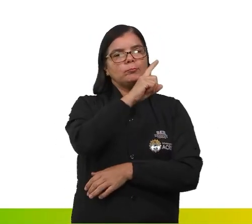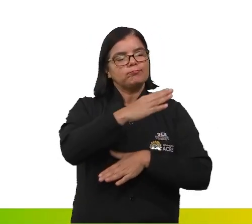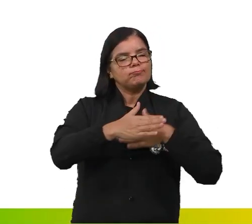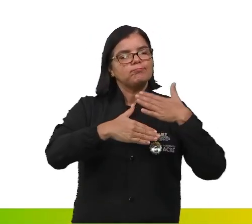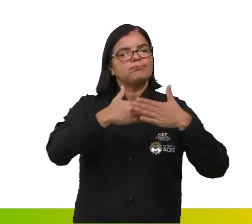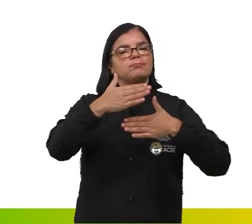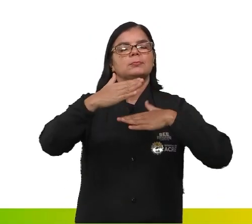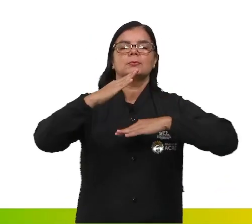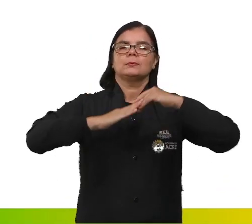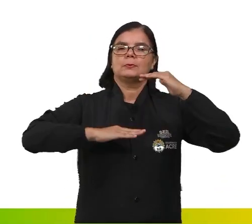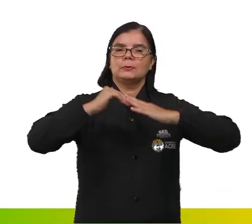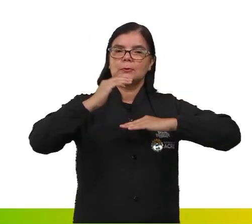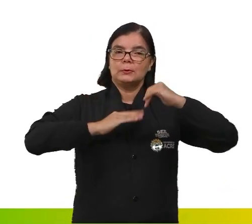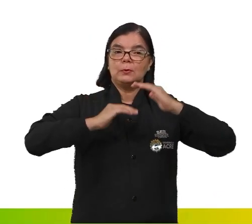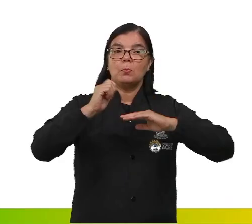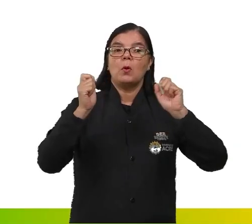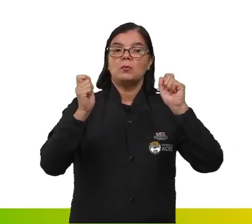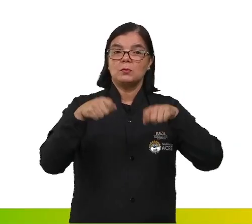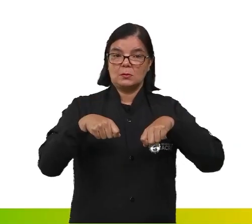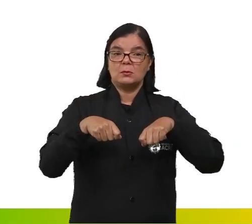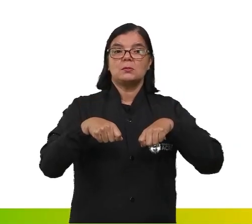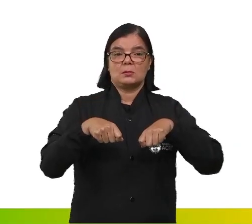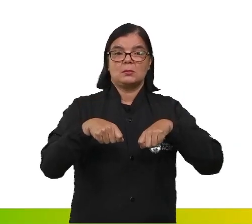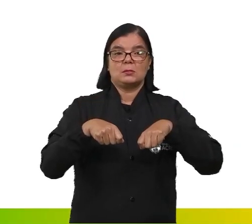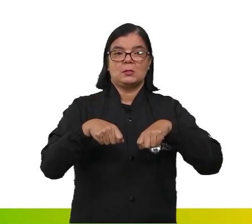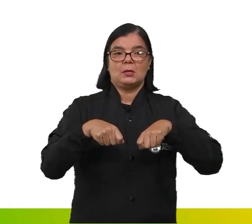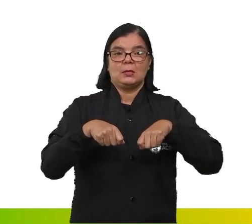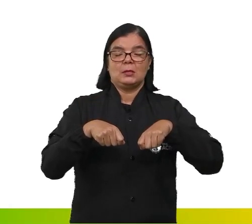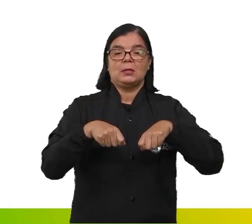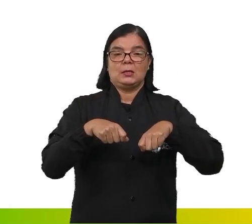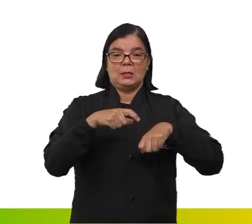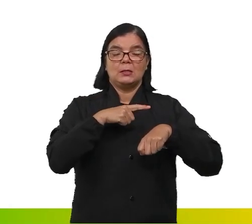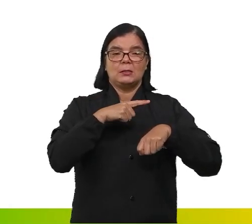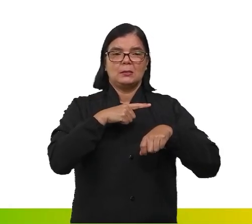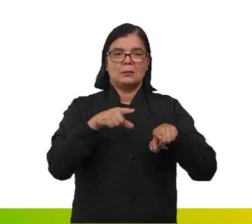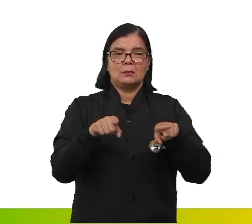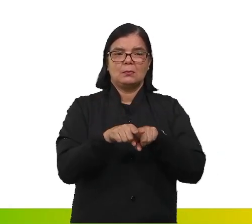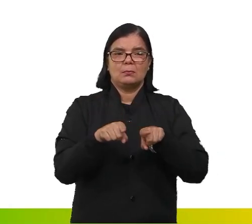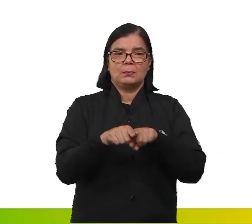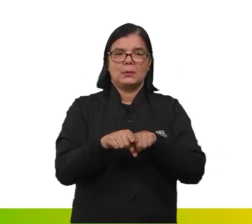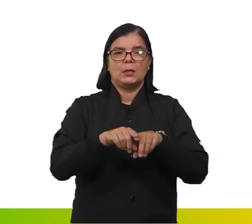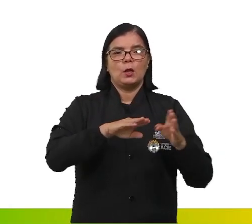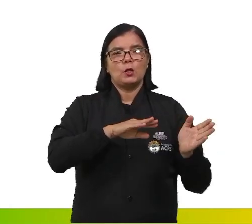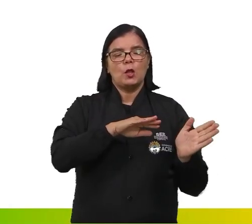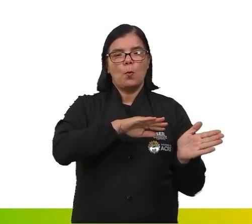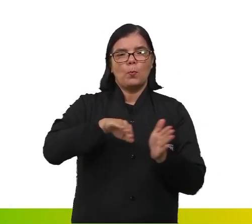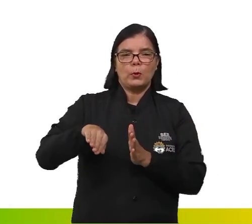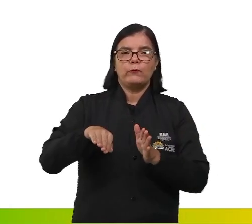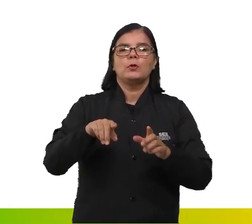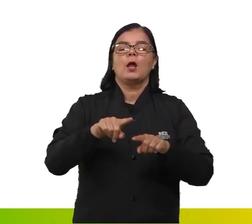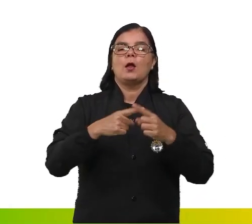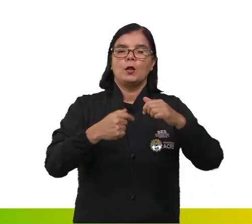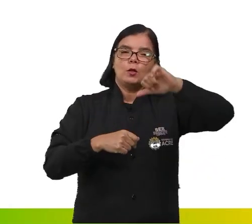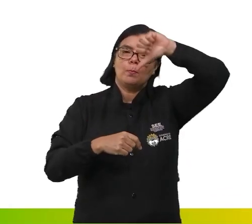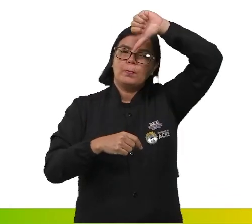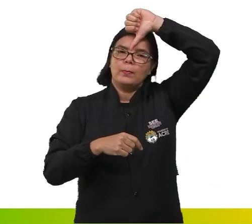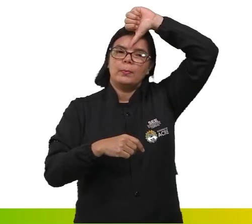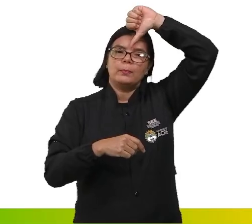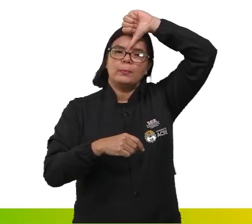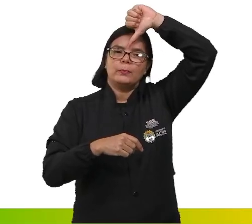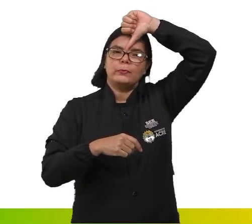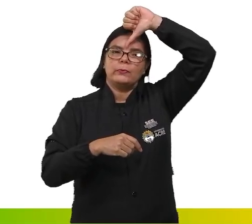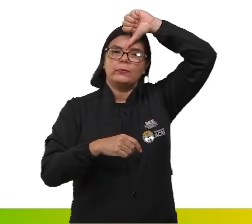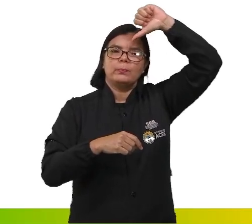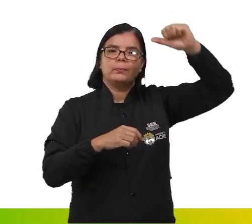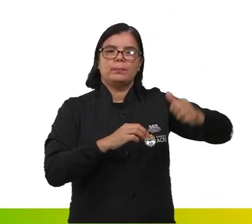para progredir na carreira e podem ser preteridas em promoções devido a estereótipos